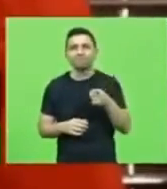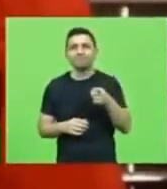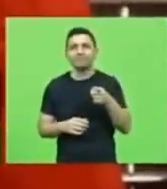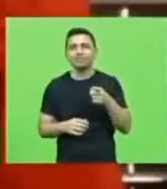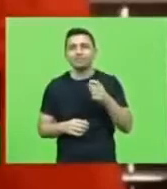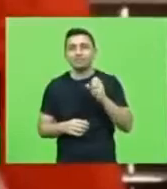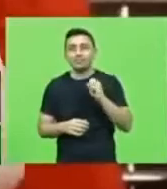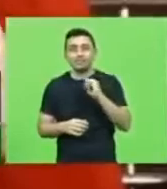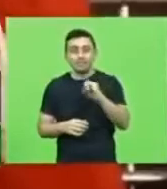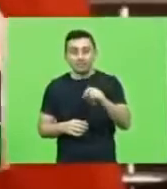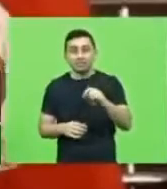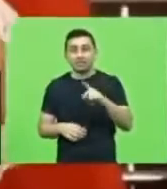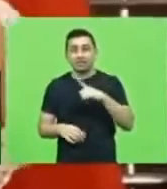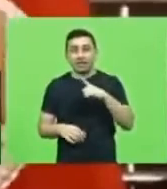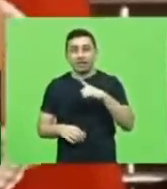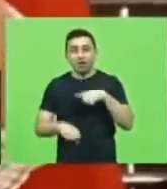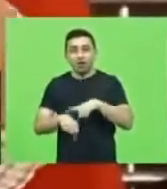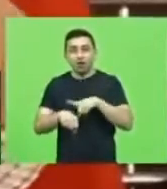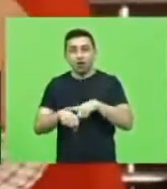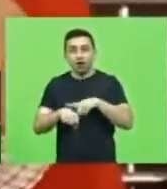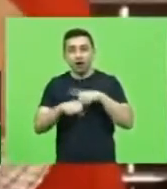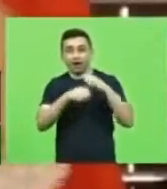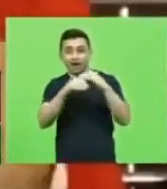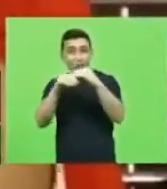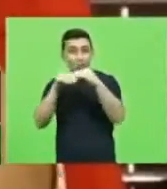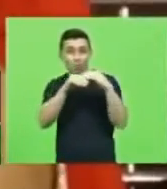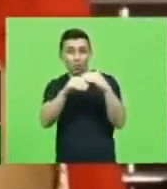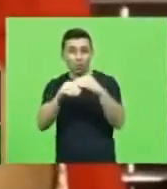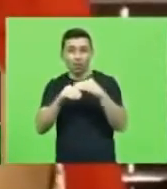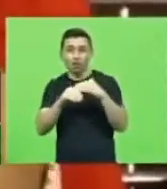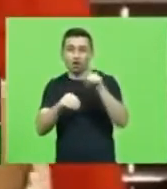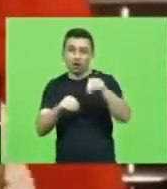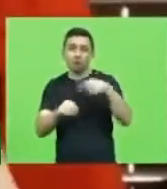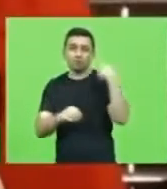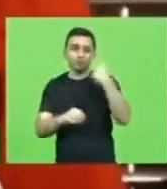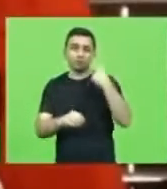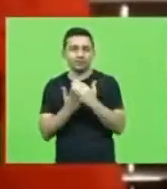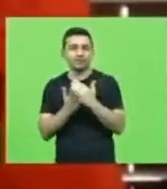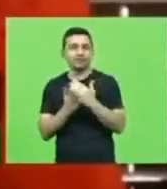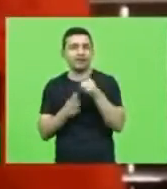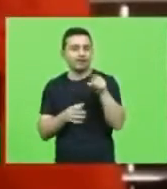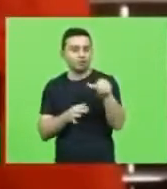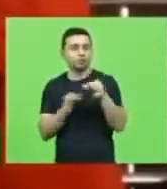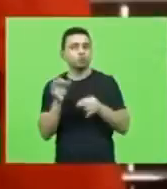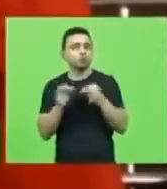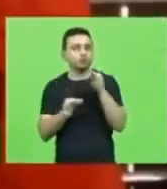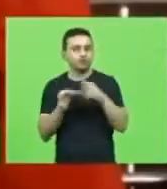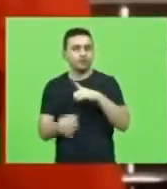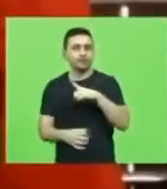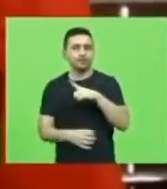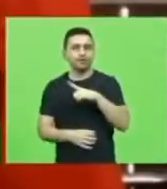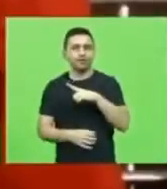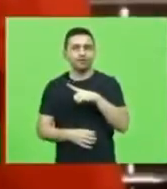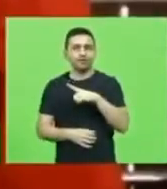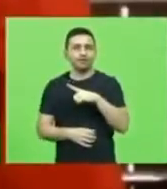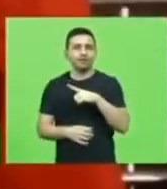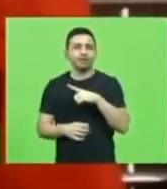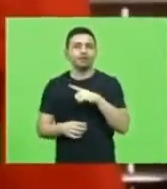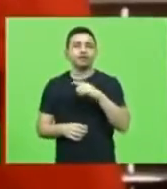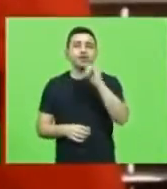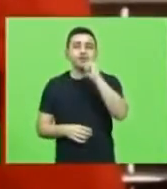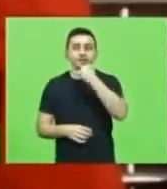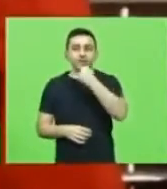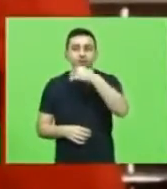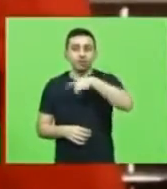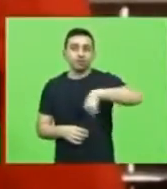hora que a gente é igual, é na política. A gente vale um. E, infelizmente, quando nós